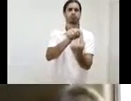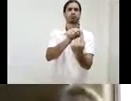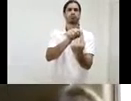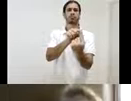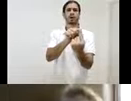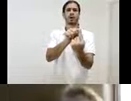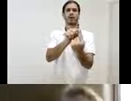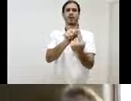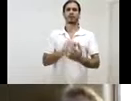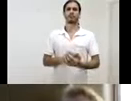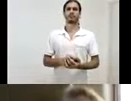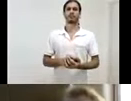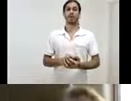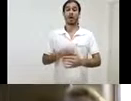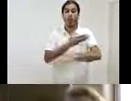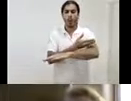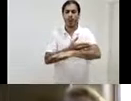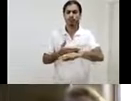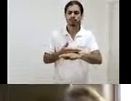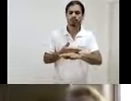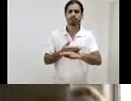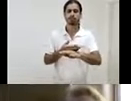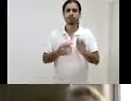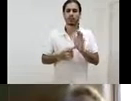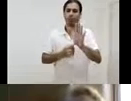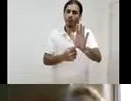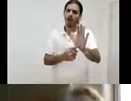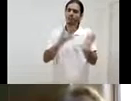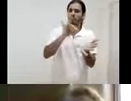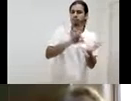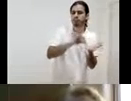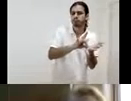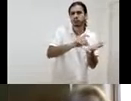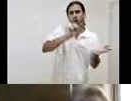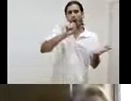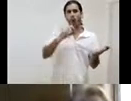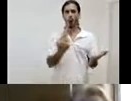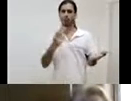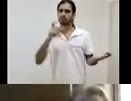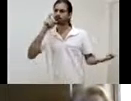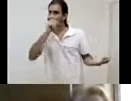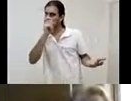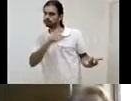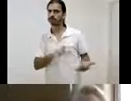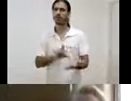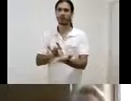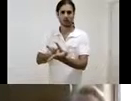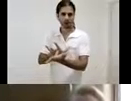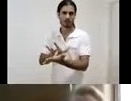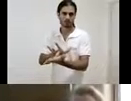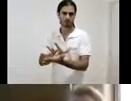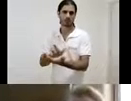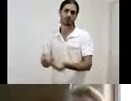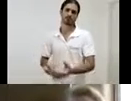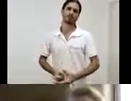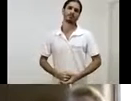Então, não havia uma preocupação, sem dúvida nenhuma, com aquilo que estava por